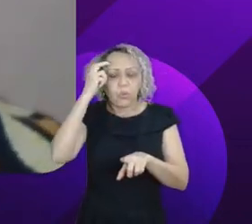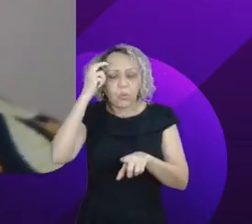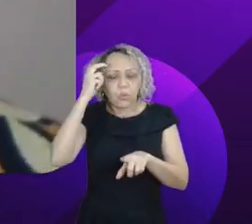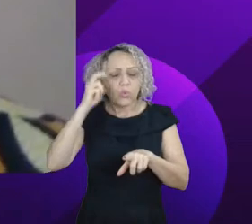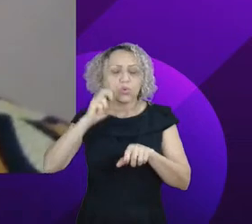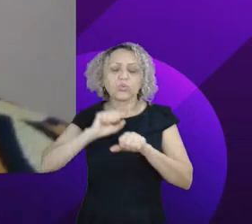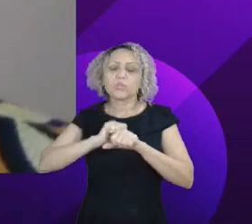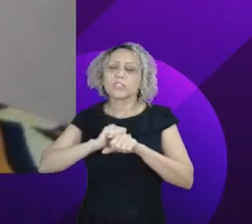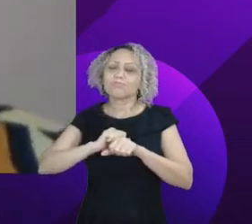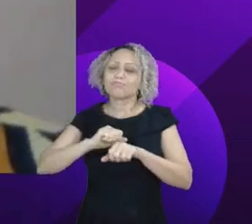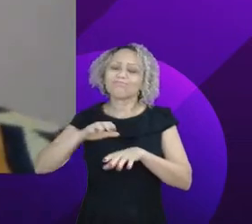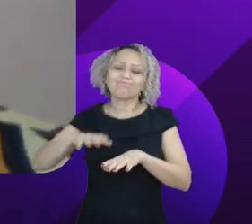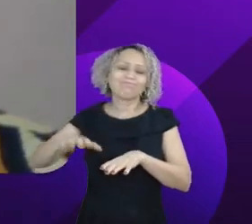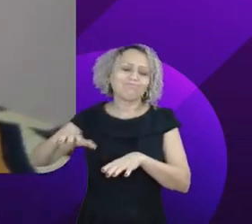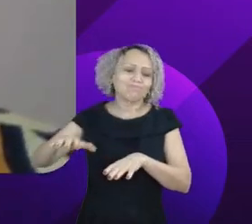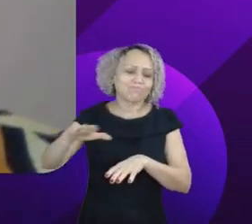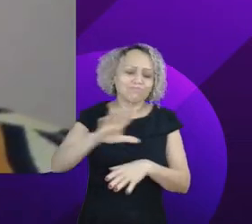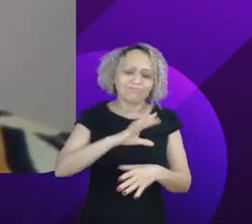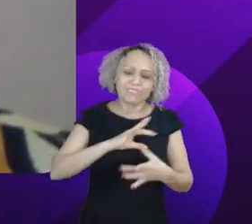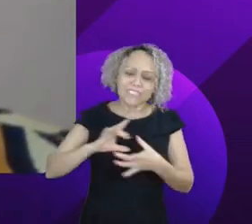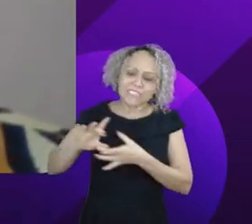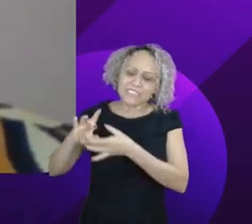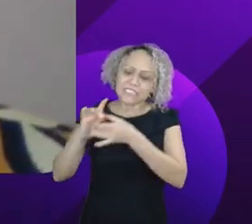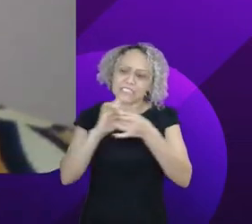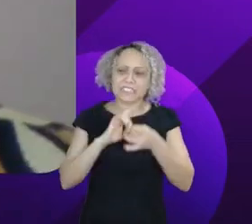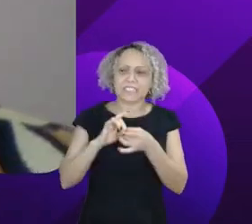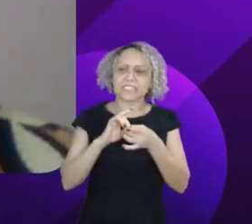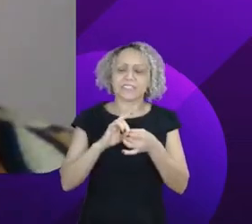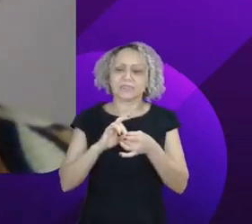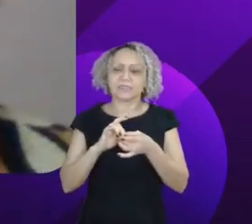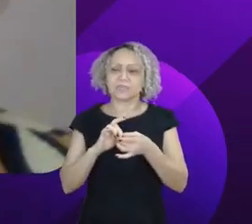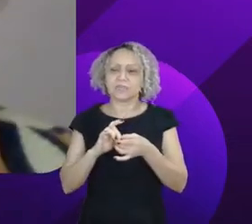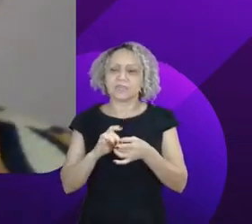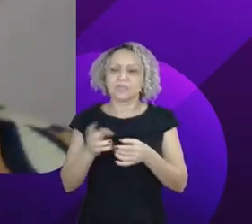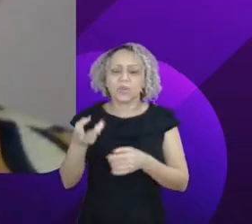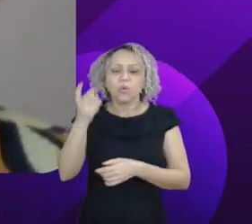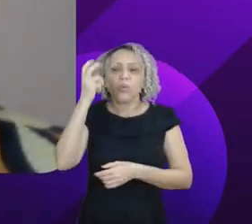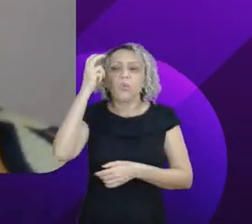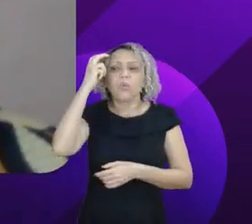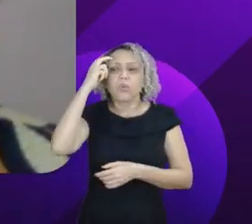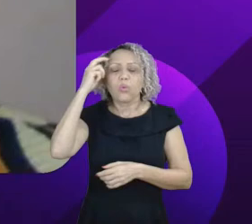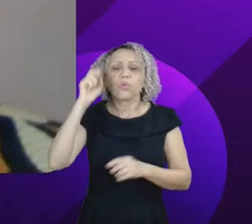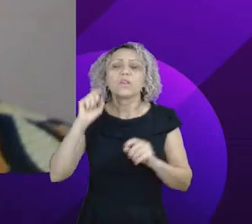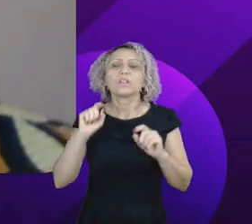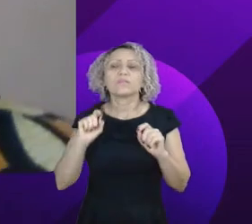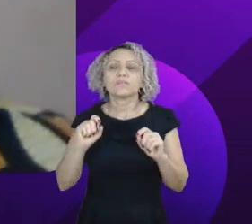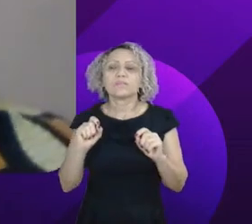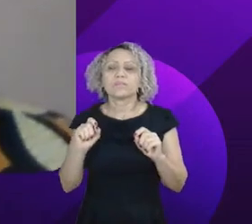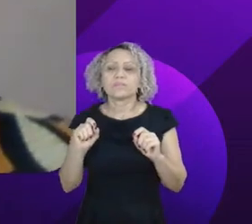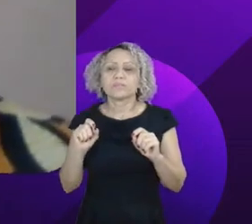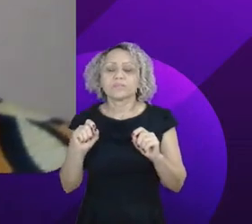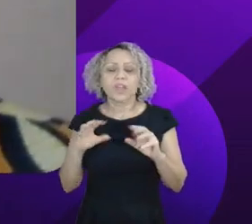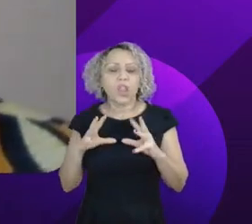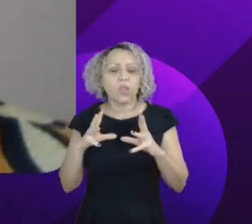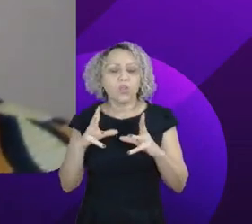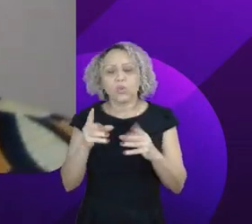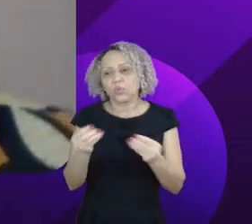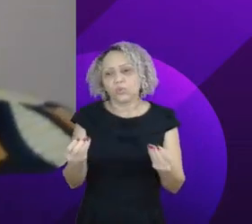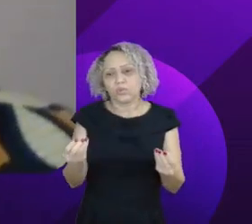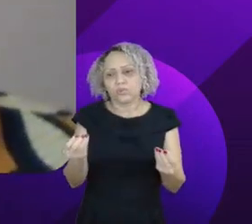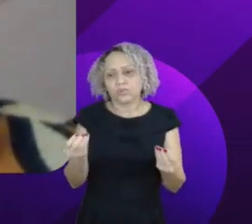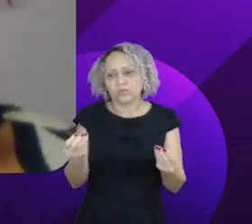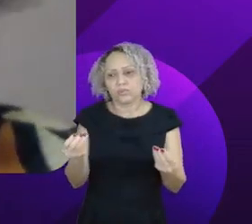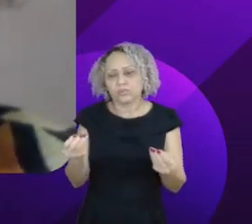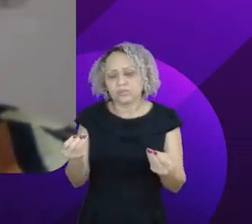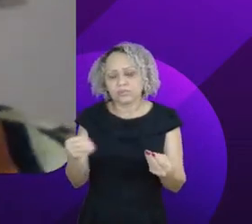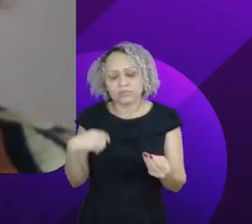dimensão maior, que é a força do nosso viver. Cultura no sentido de que é tudo, não é?